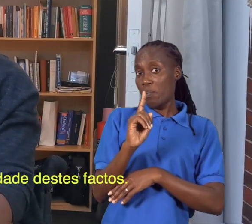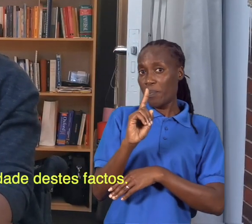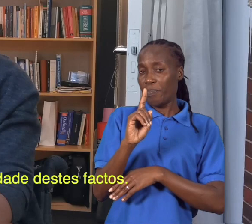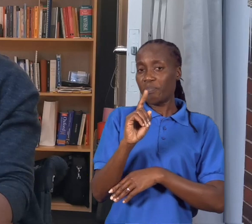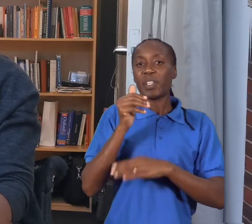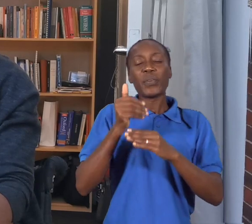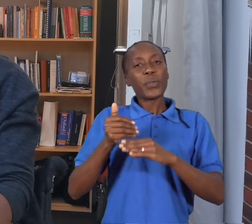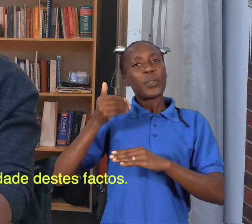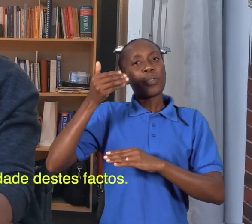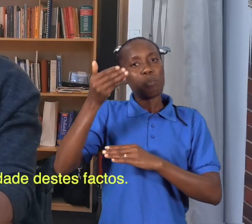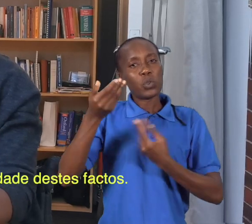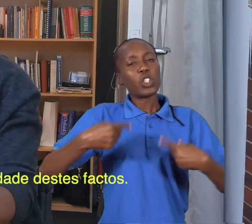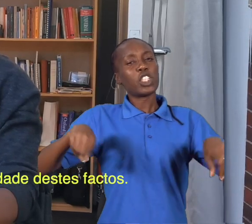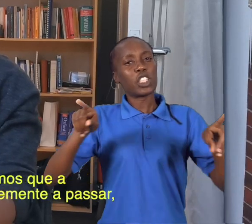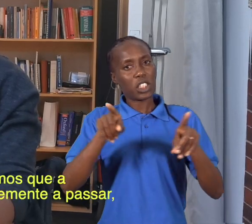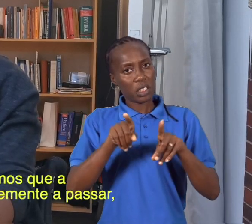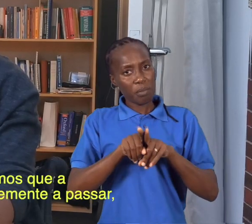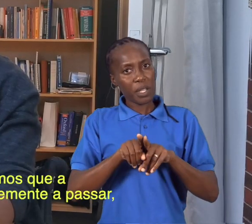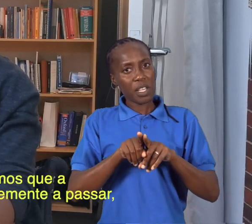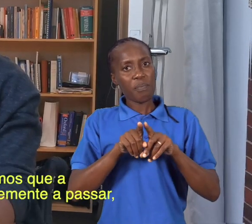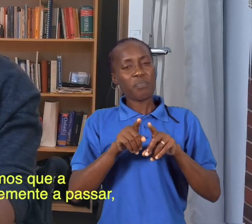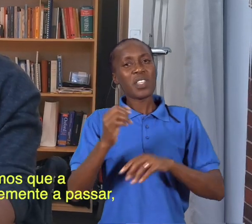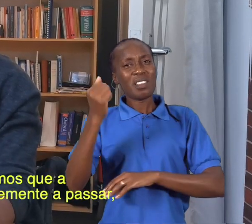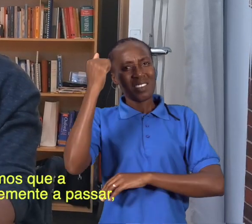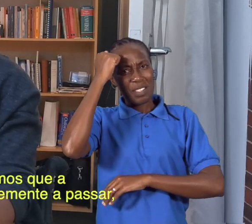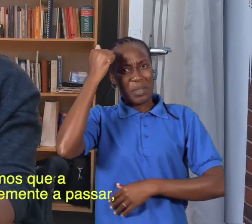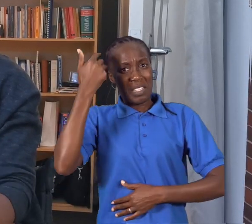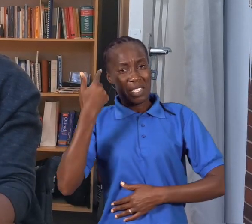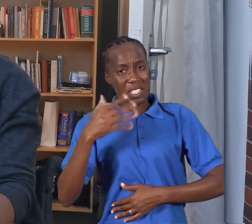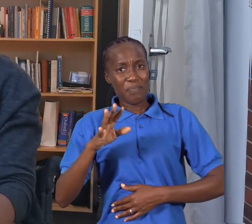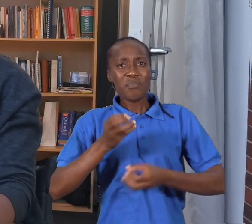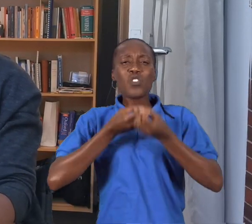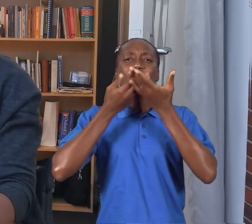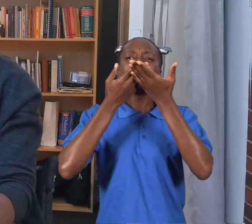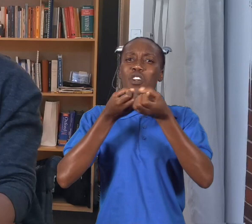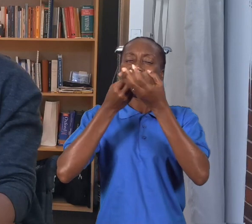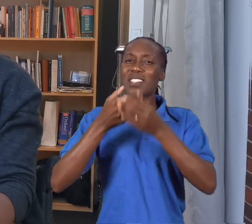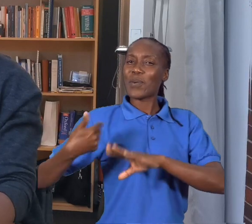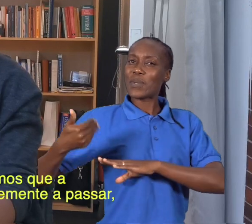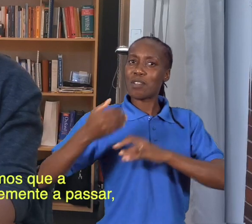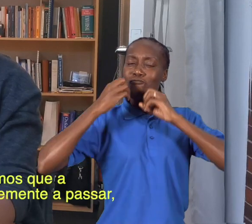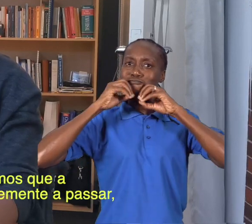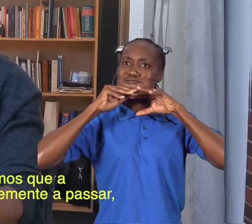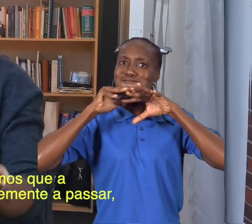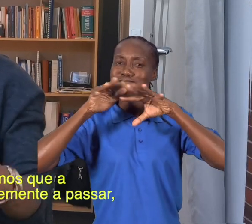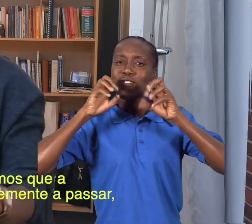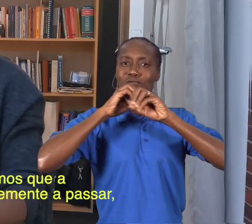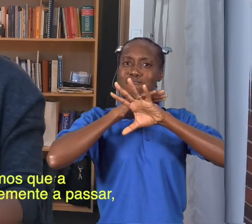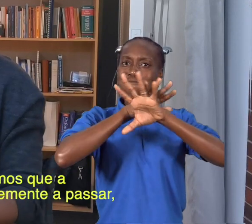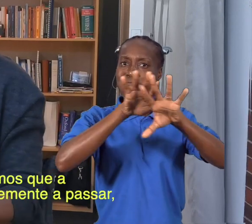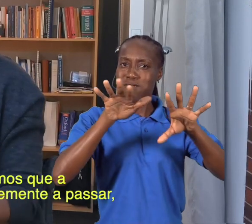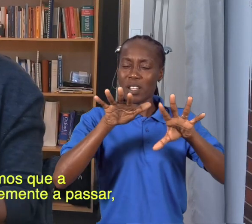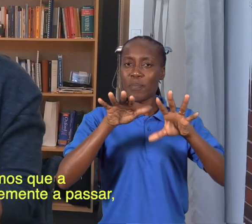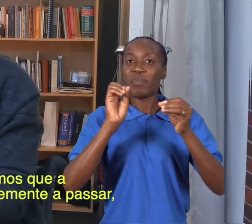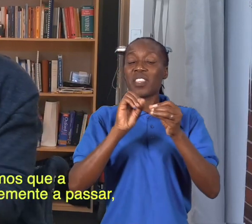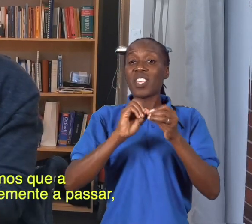veracidade desses fatos. De seguida, também sabemos que a informação